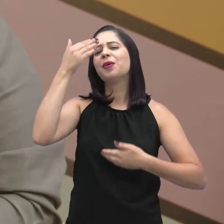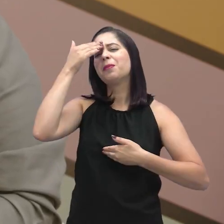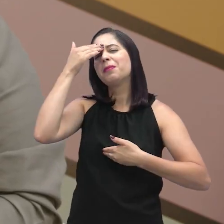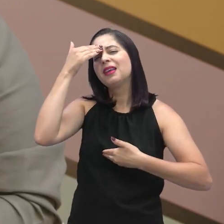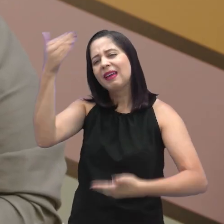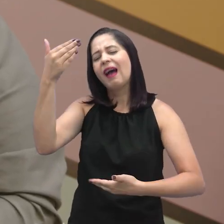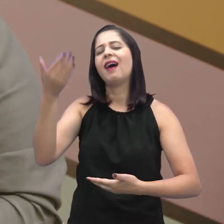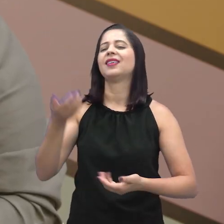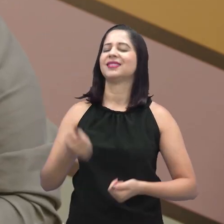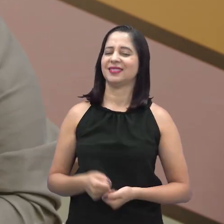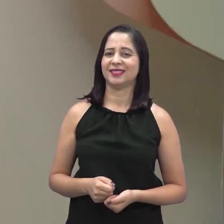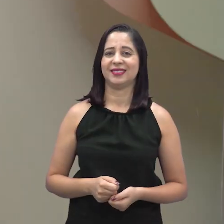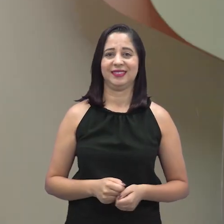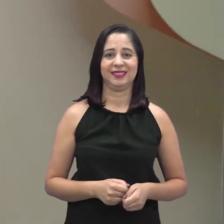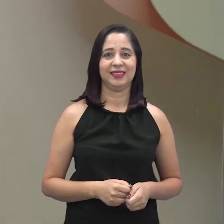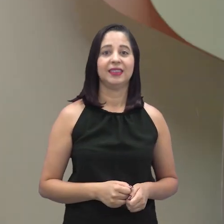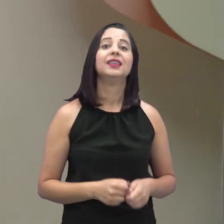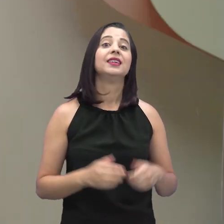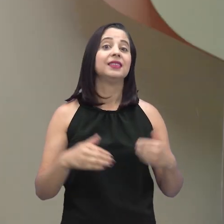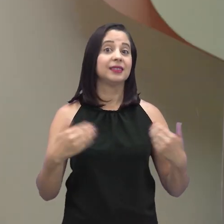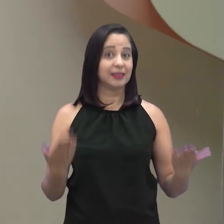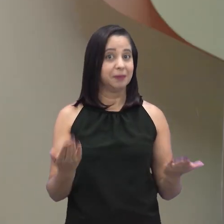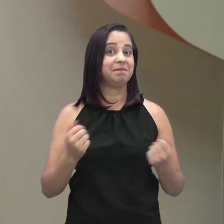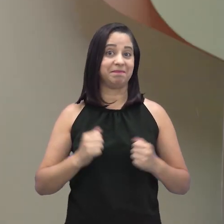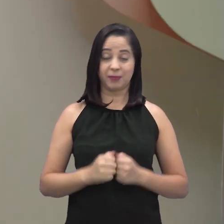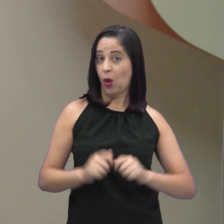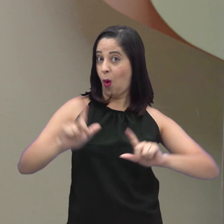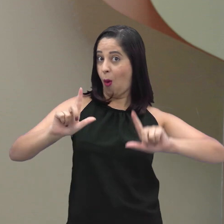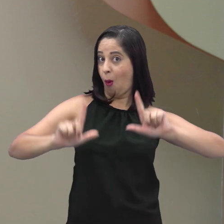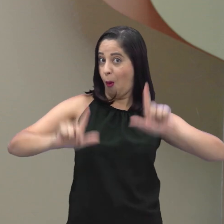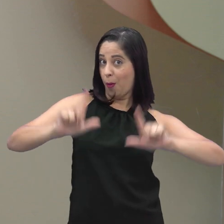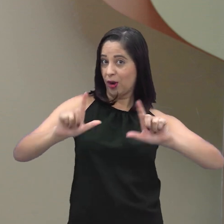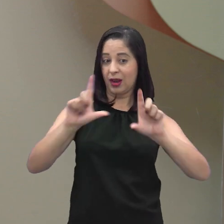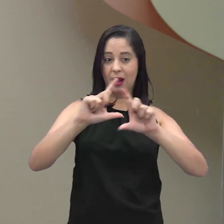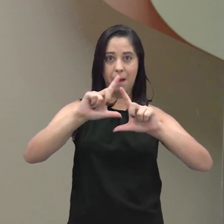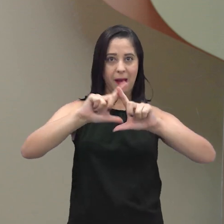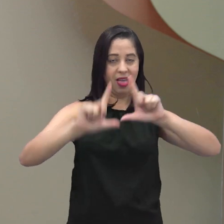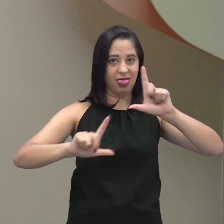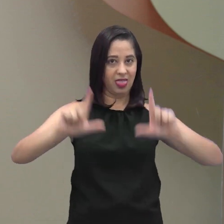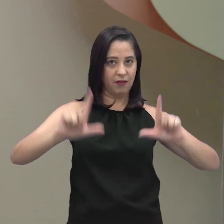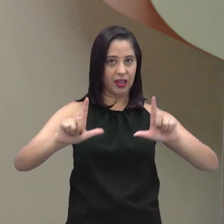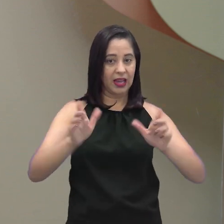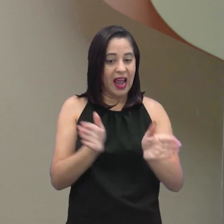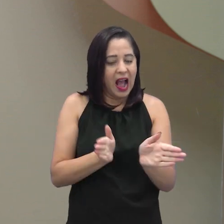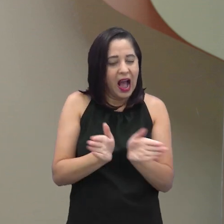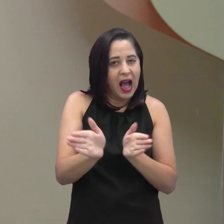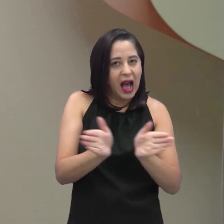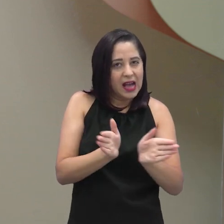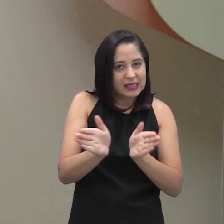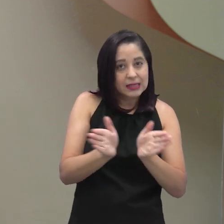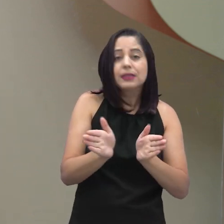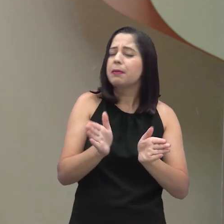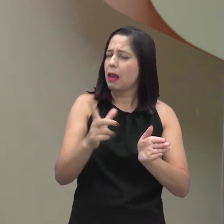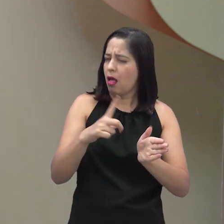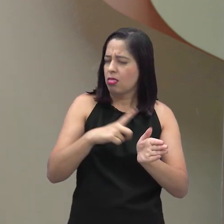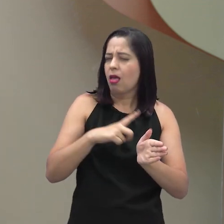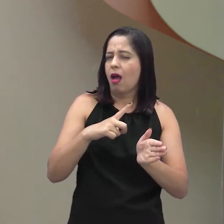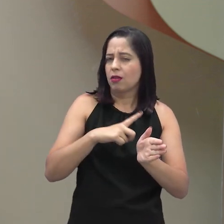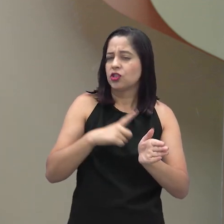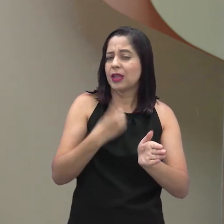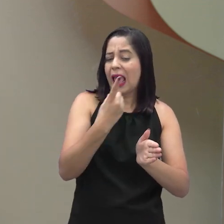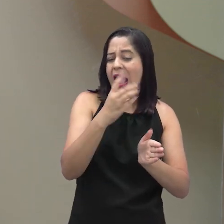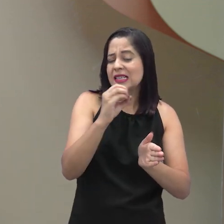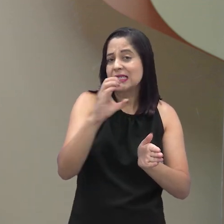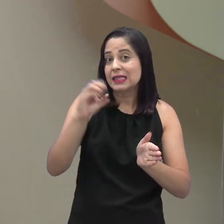mais uma vez. É isso, eu quero lembrar, gente, que a TV Câmara de São José dos Campos preza pela acessibilidade, né? E, portanto,